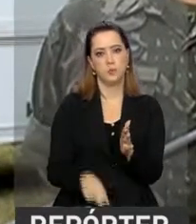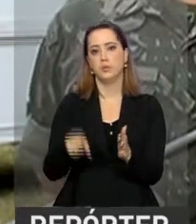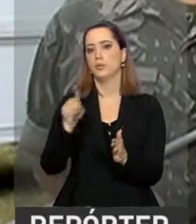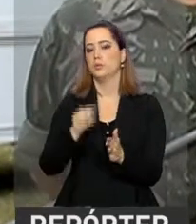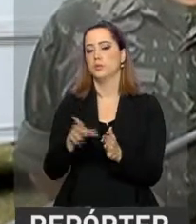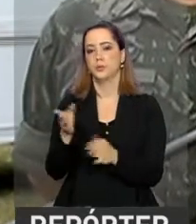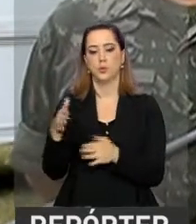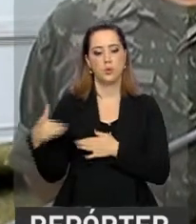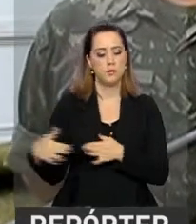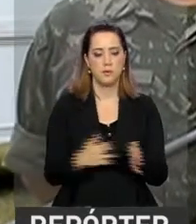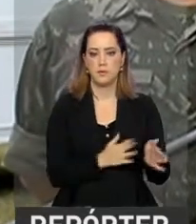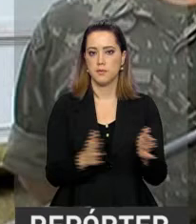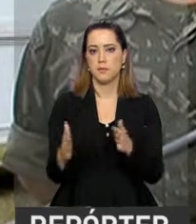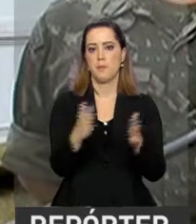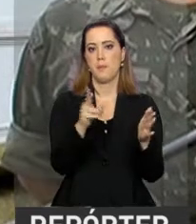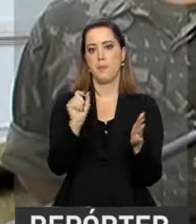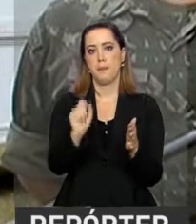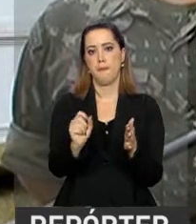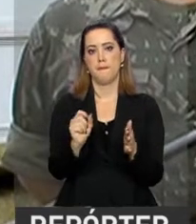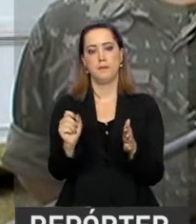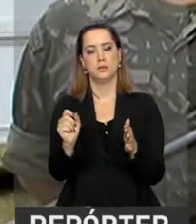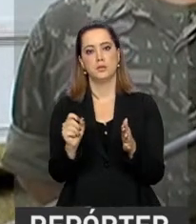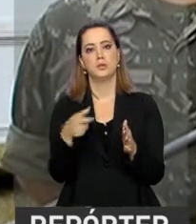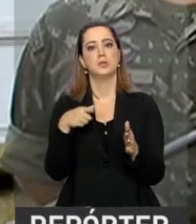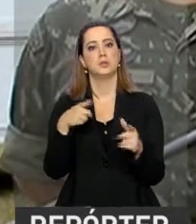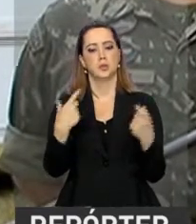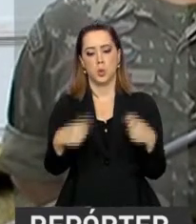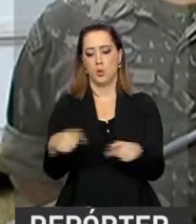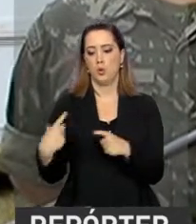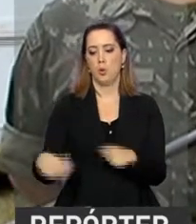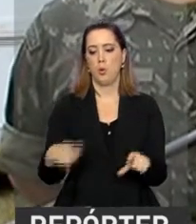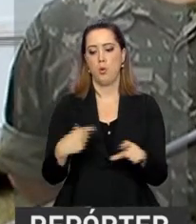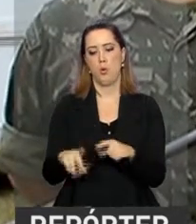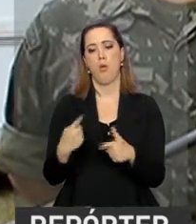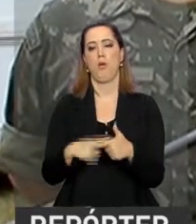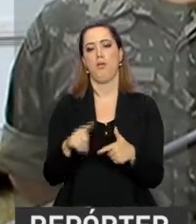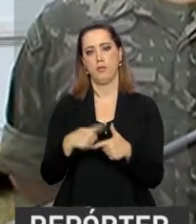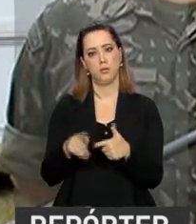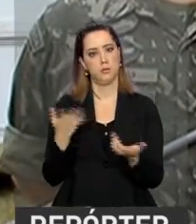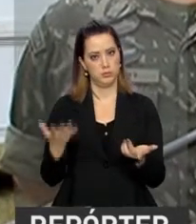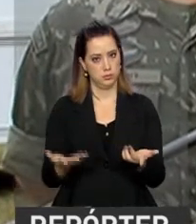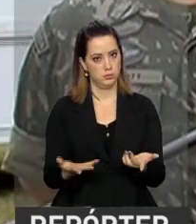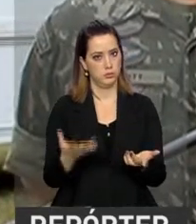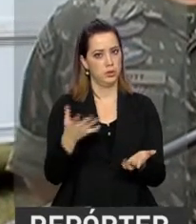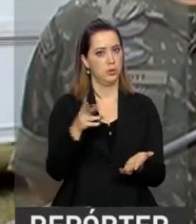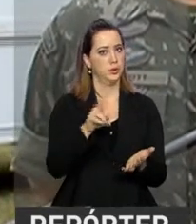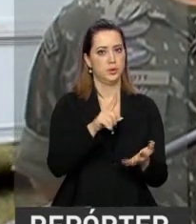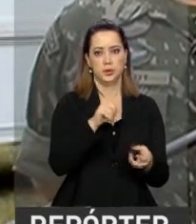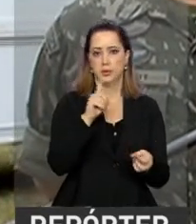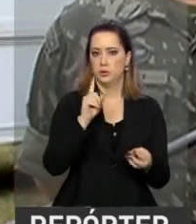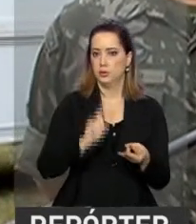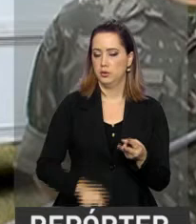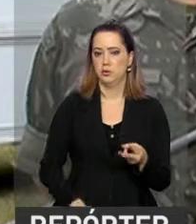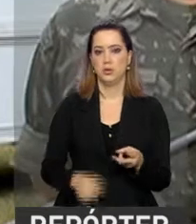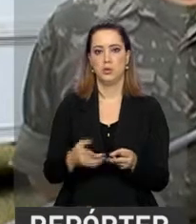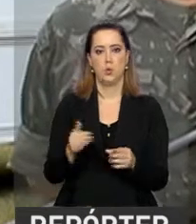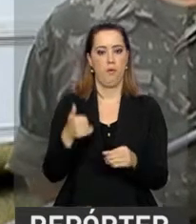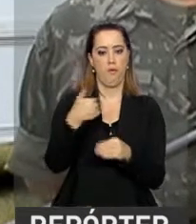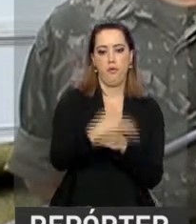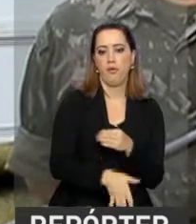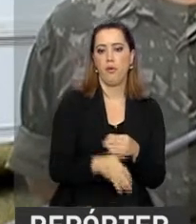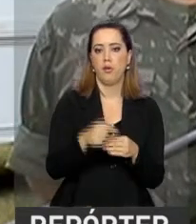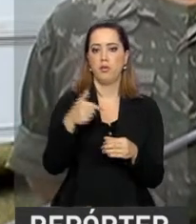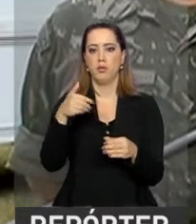sejam vias, sejam infraestruturas críticas, seja o externo do, e também